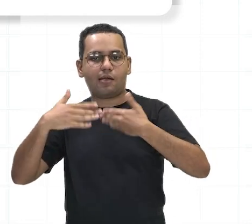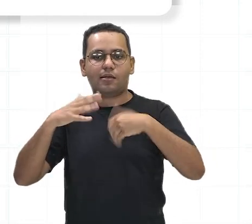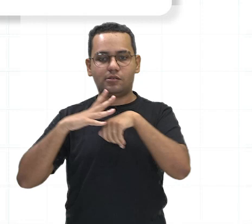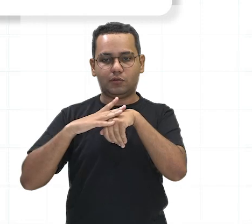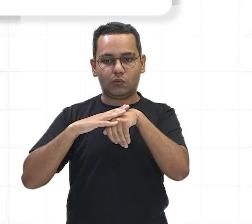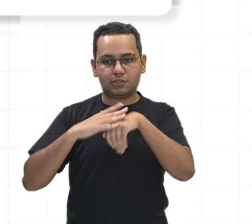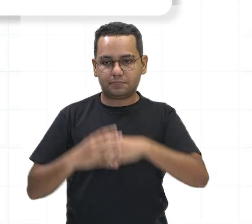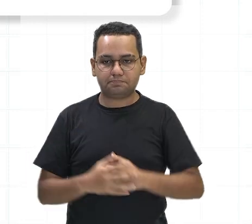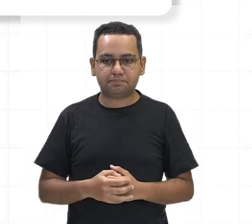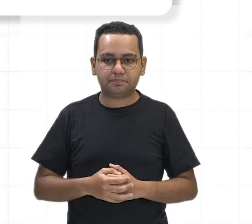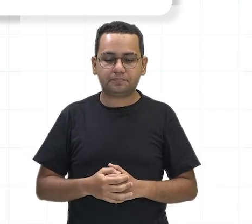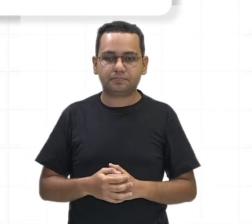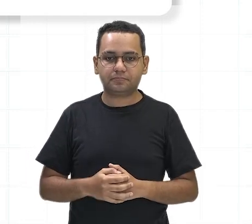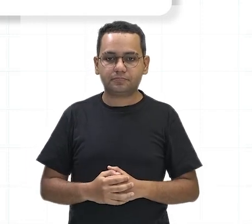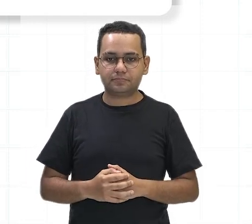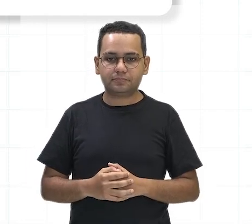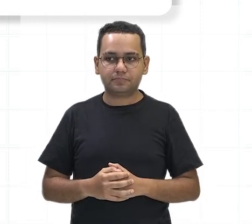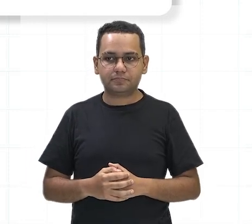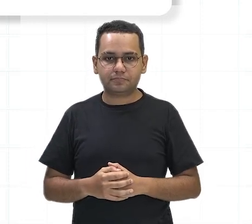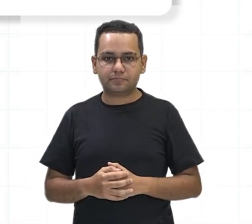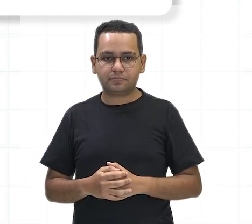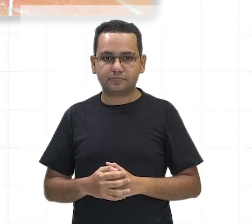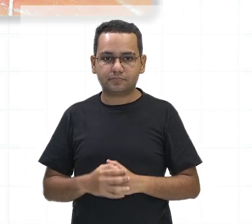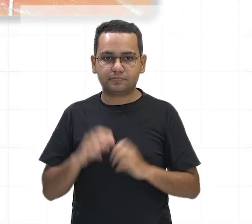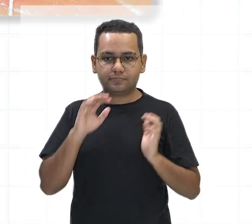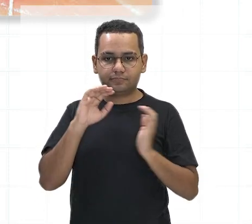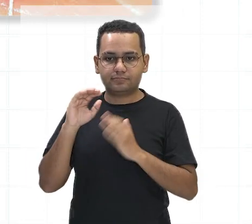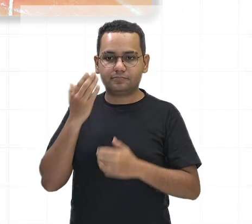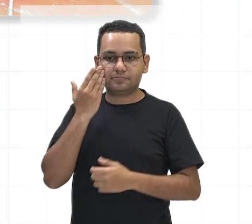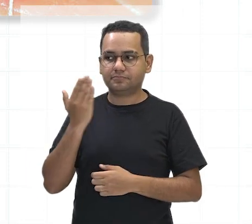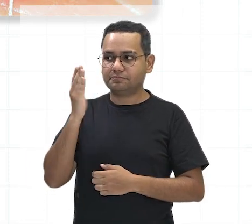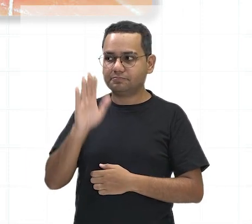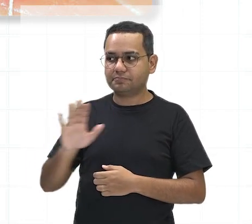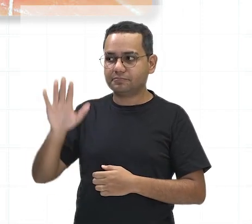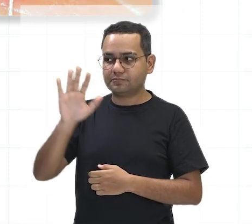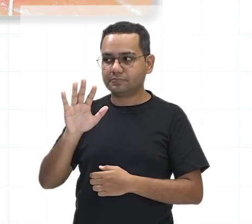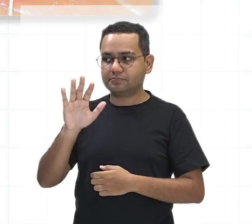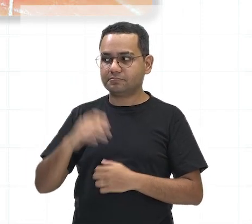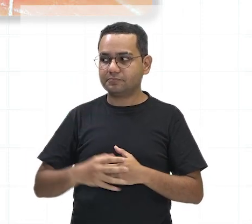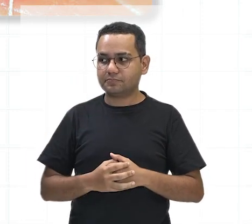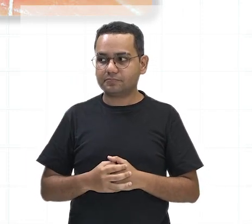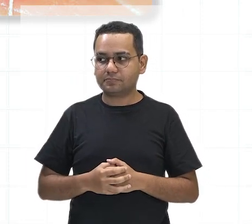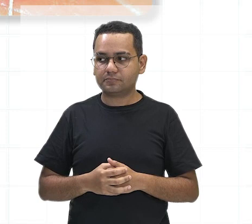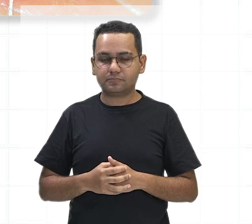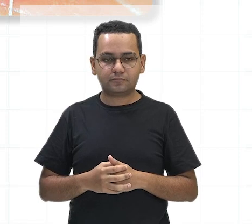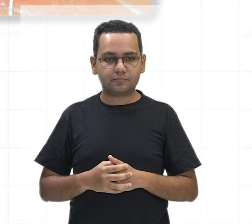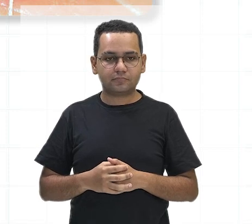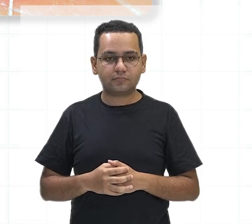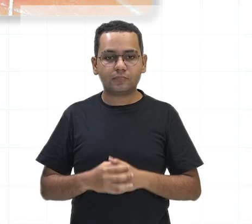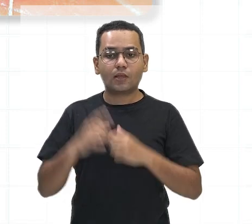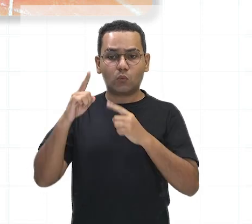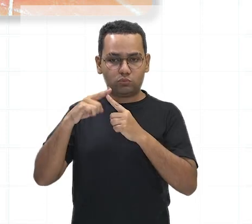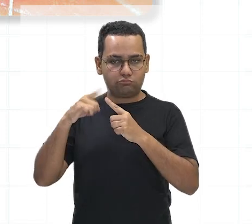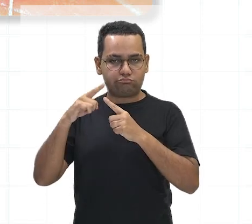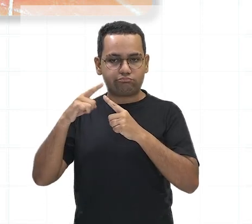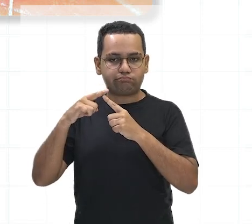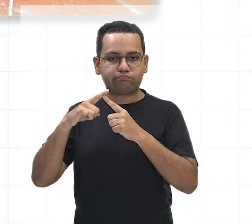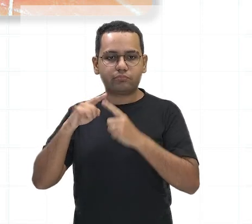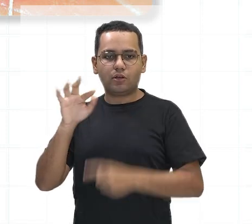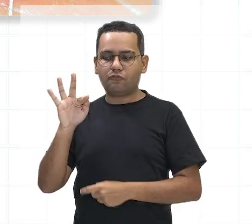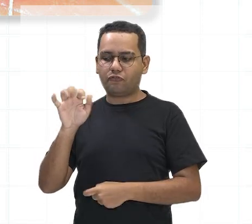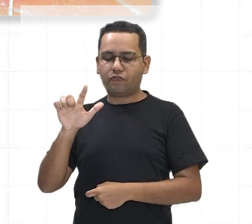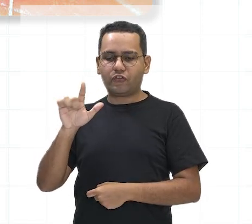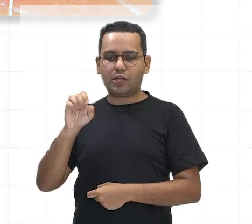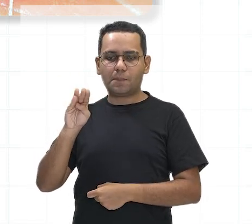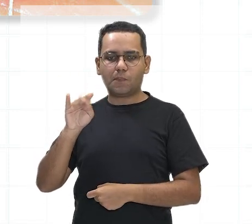da leishmaniose, tá? Na imagem a seguir a gente observa mais aí sobre os flebotomíneos, né? Os flebotomíneos são